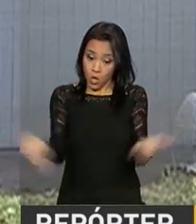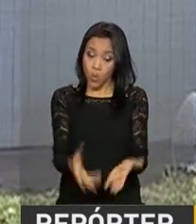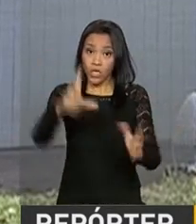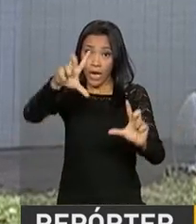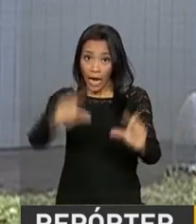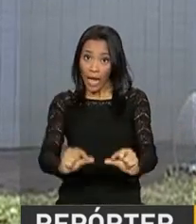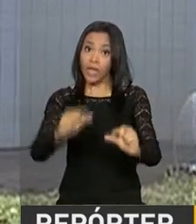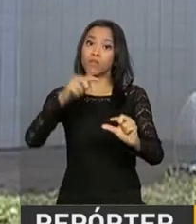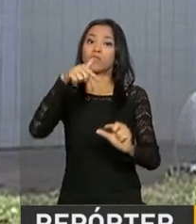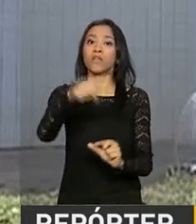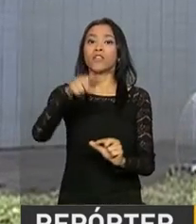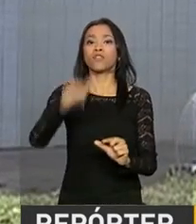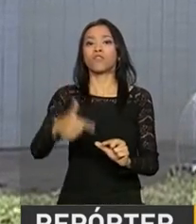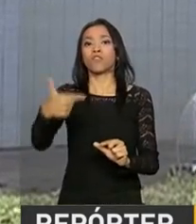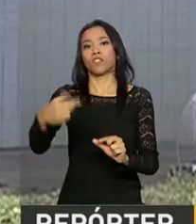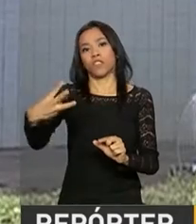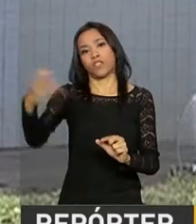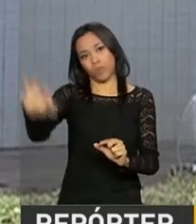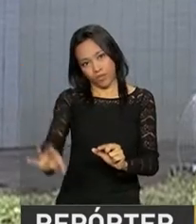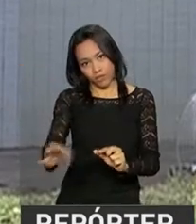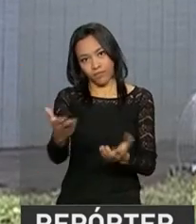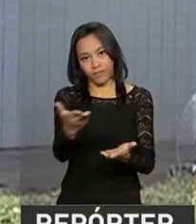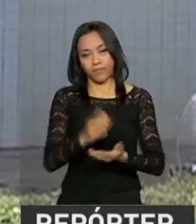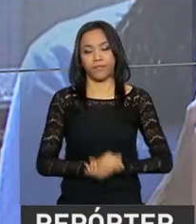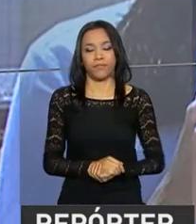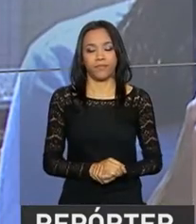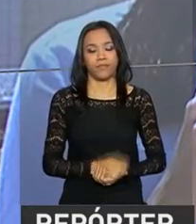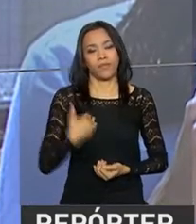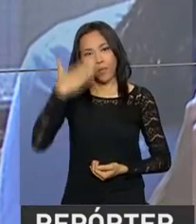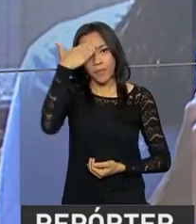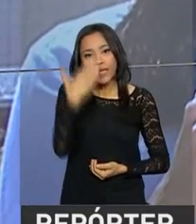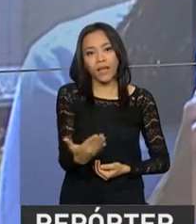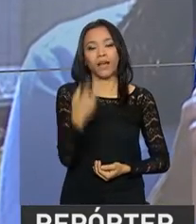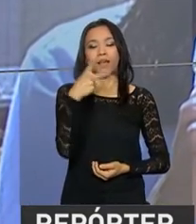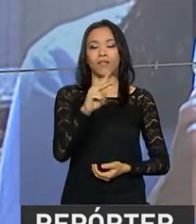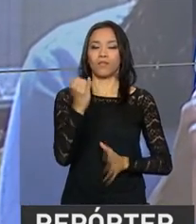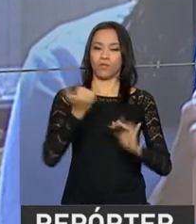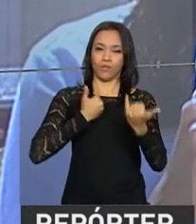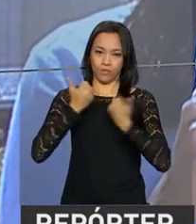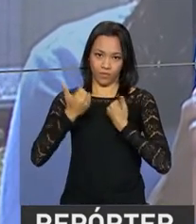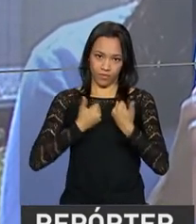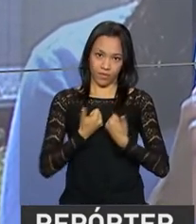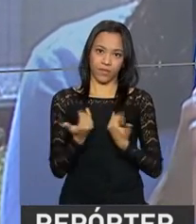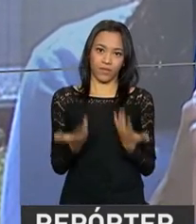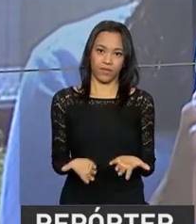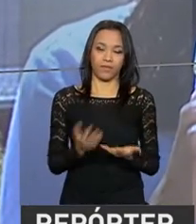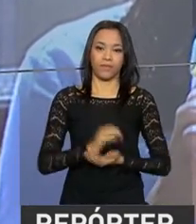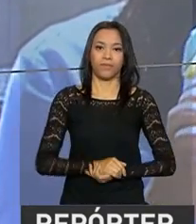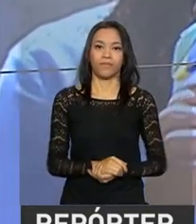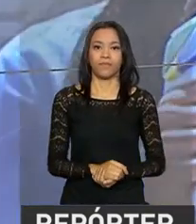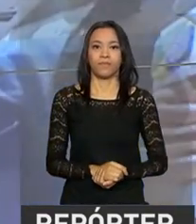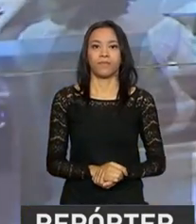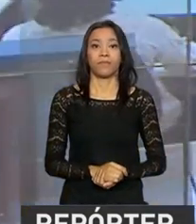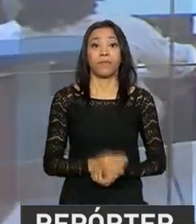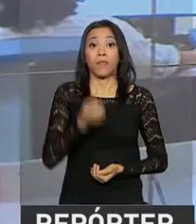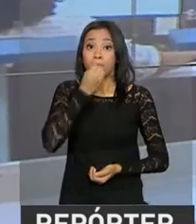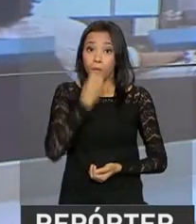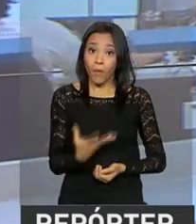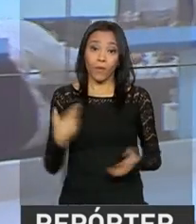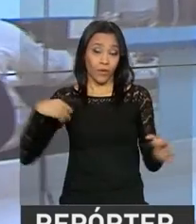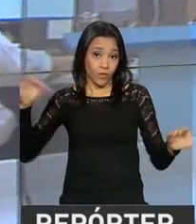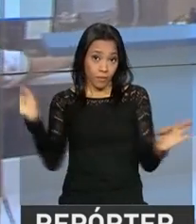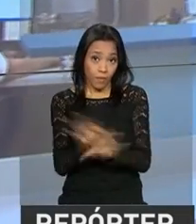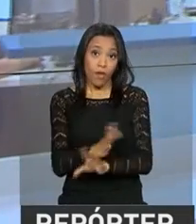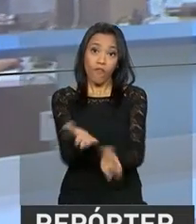para 7,23%. Renata. Obrigada, Paola, pelas suas informações ao vivo. Bom, e nós ficamos por